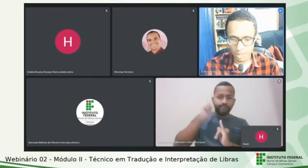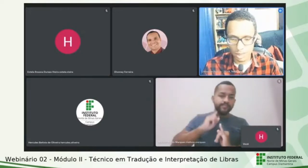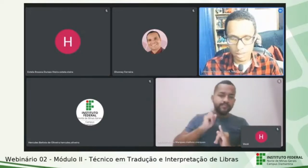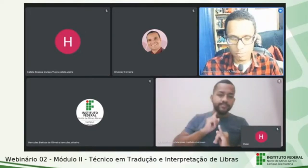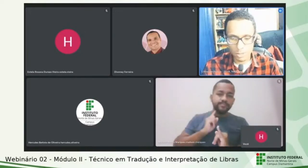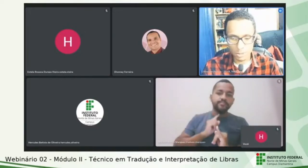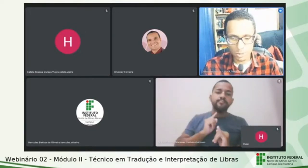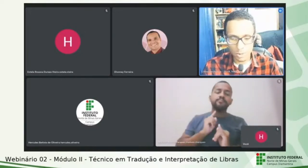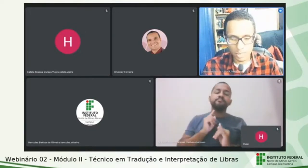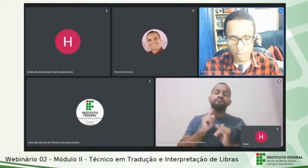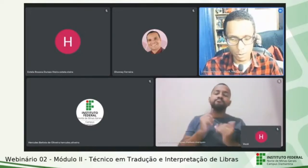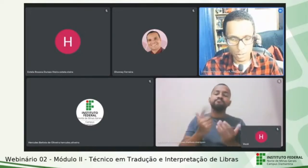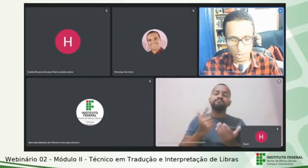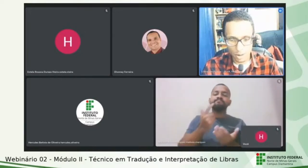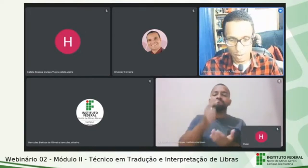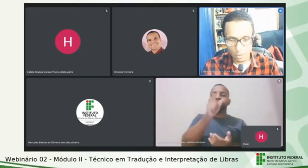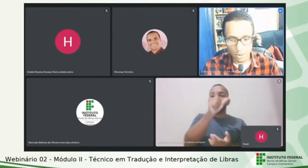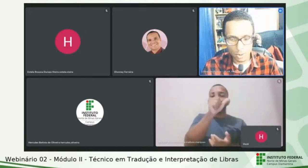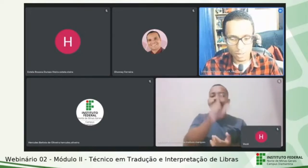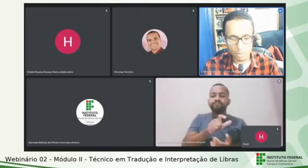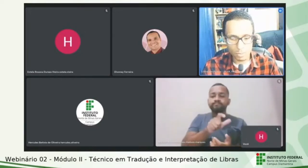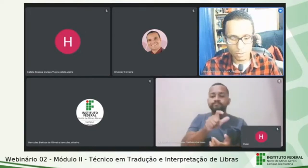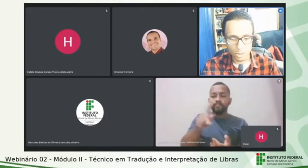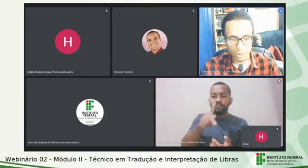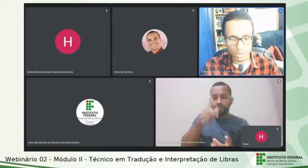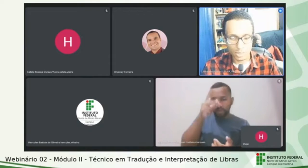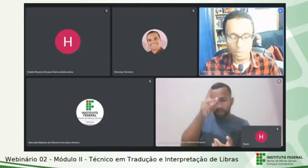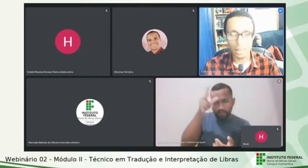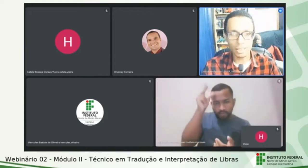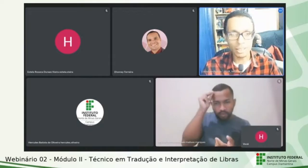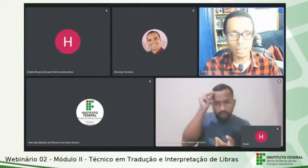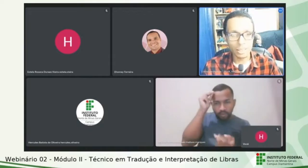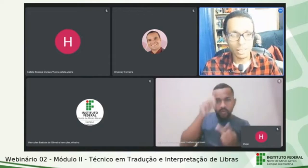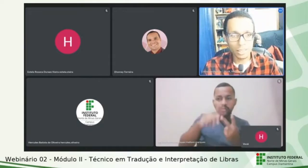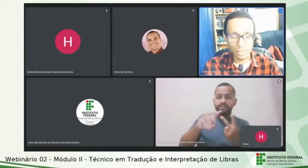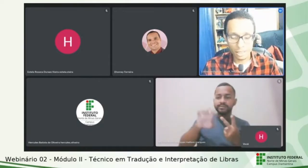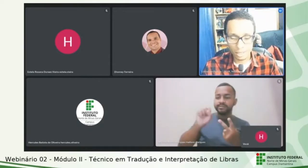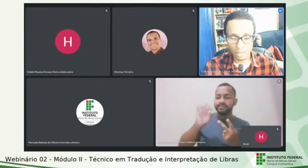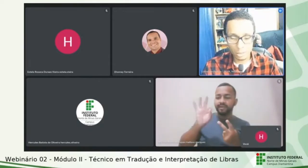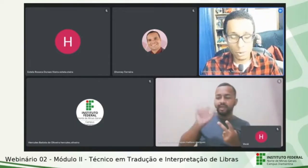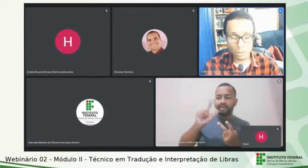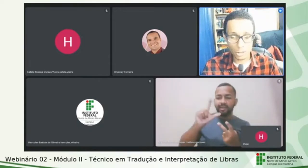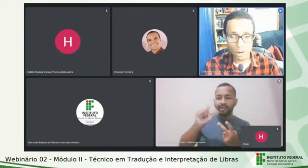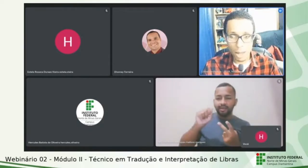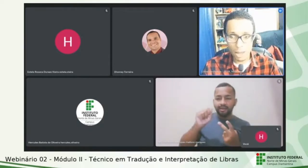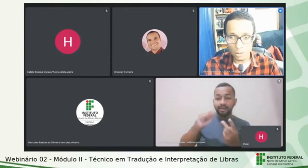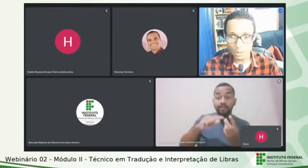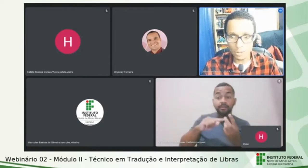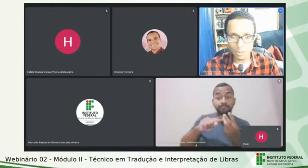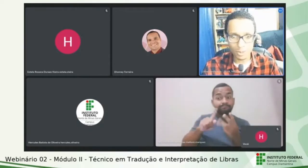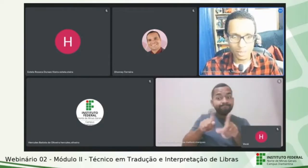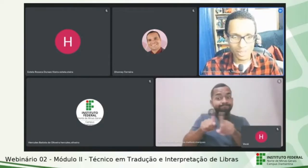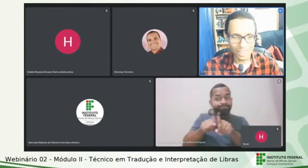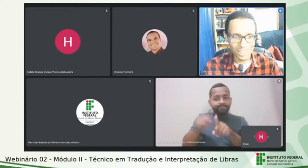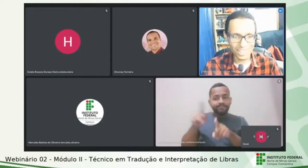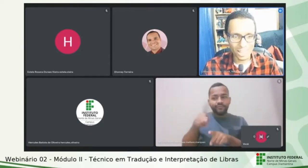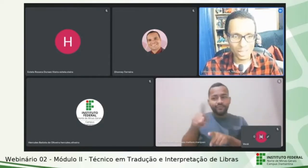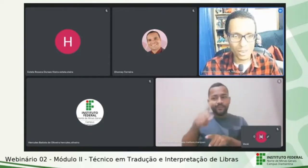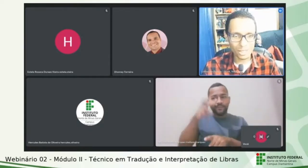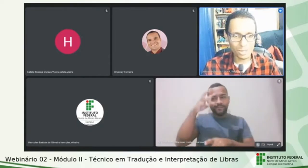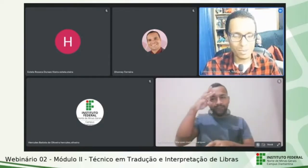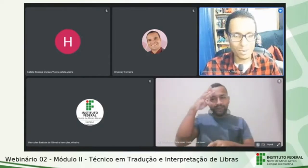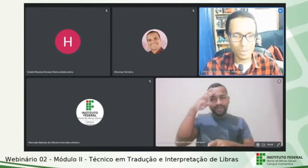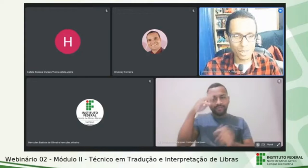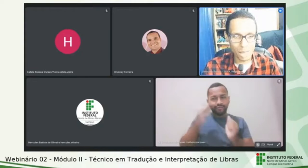na pessoa da professora Ramone, da professora Estela e do professor Maílson, que está